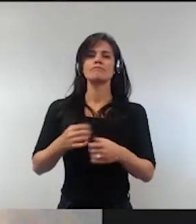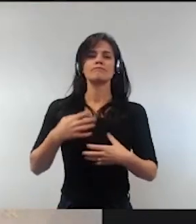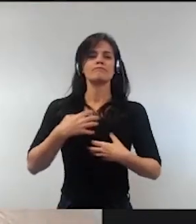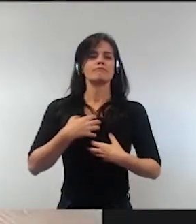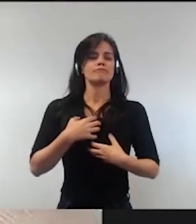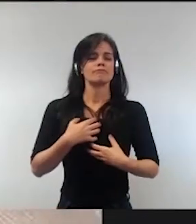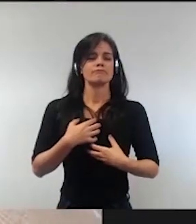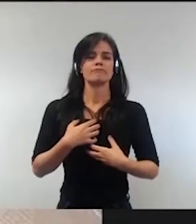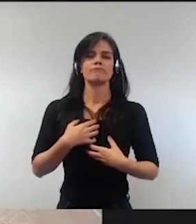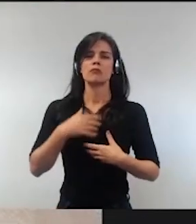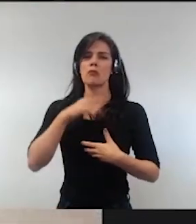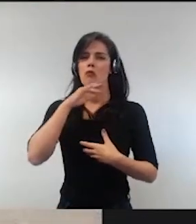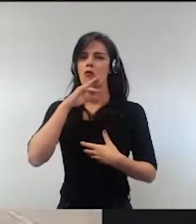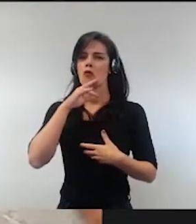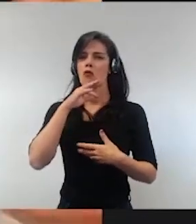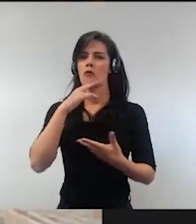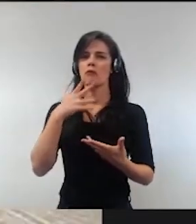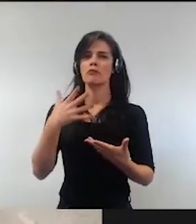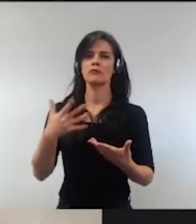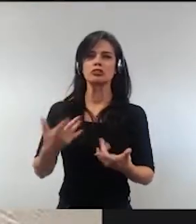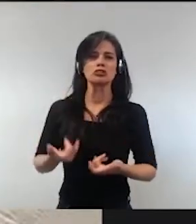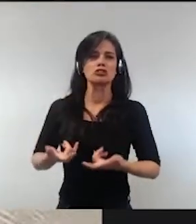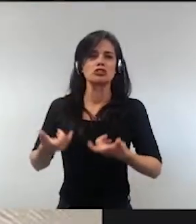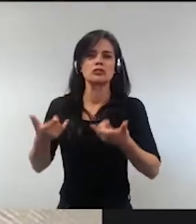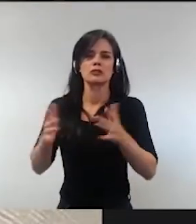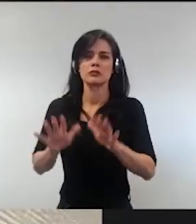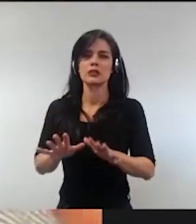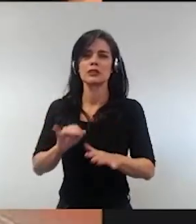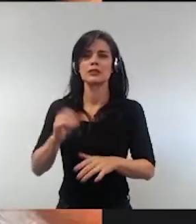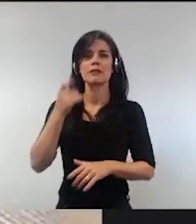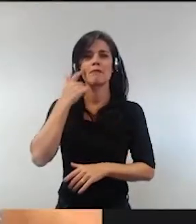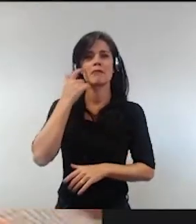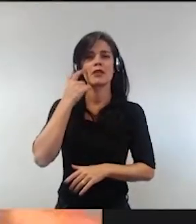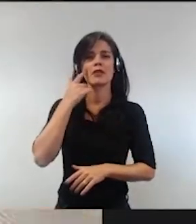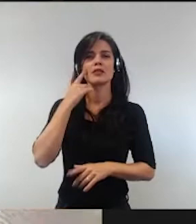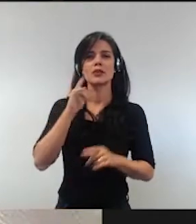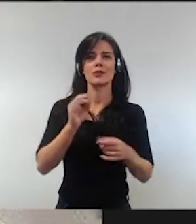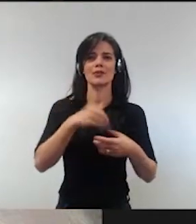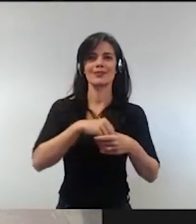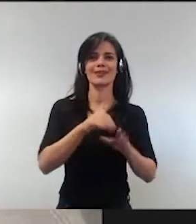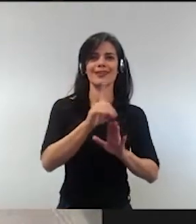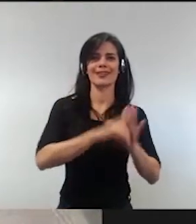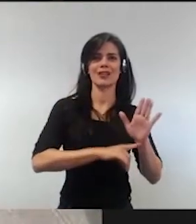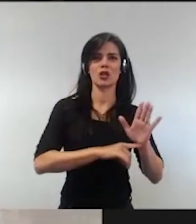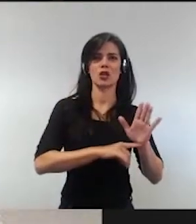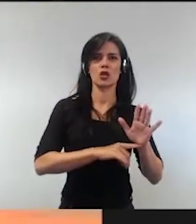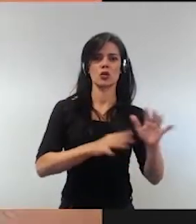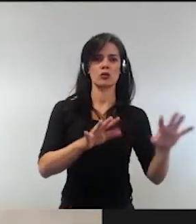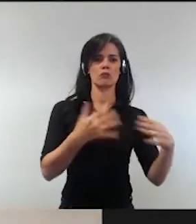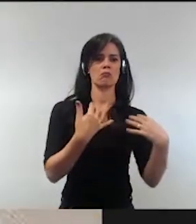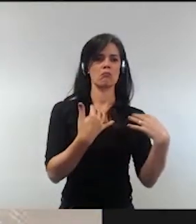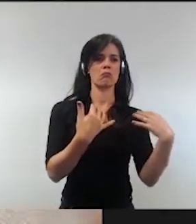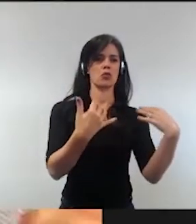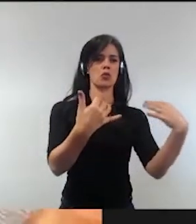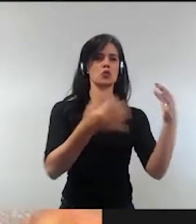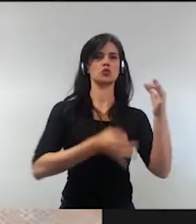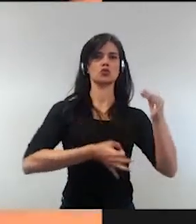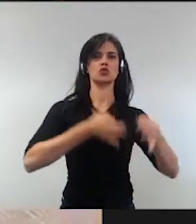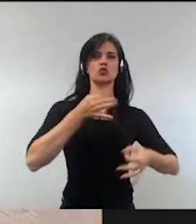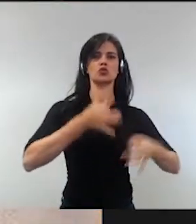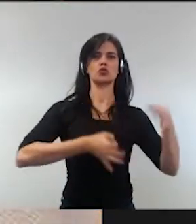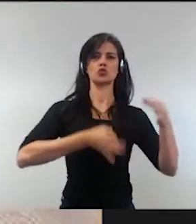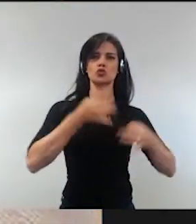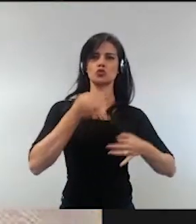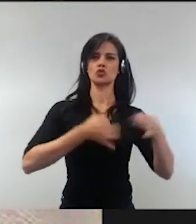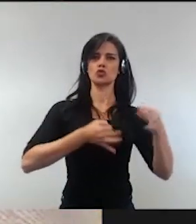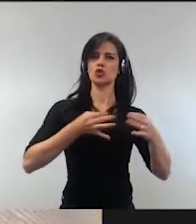da tragédia. Não? Se nós pensarmos nos julgamentos, principalmente na área penal, não? Em todos os tempos, em